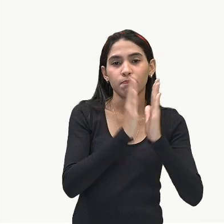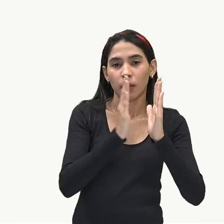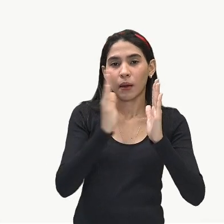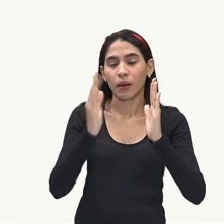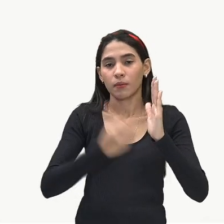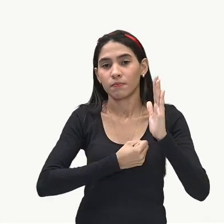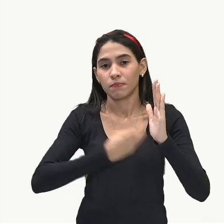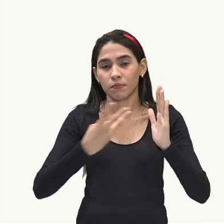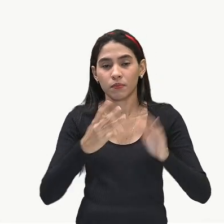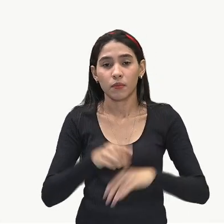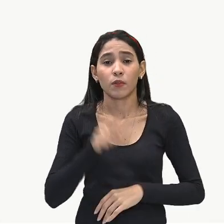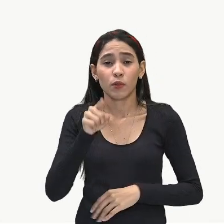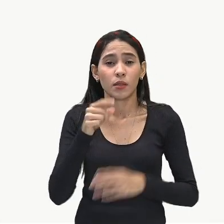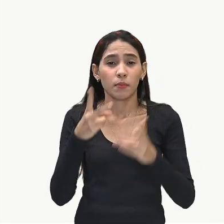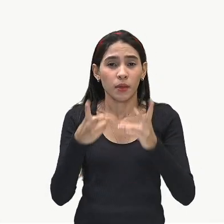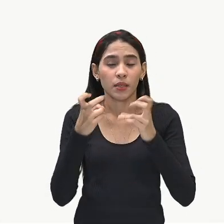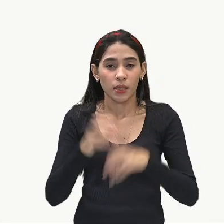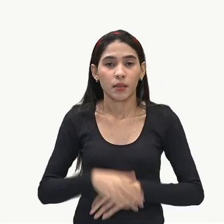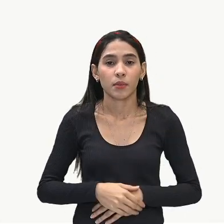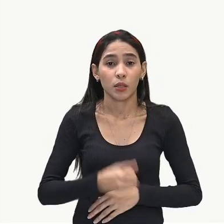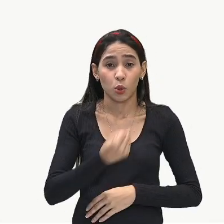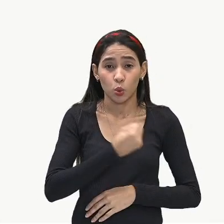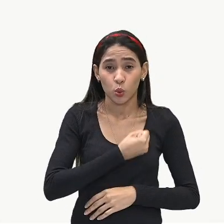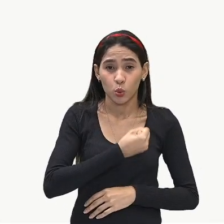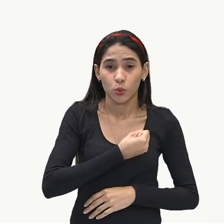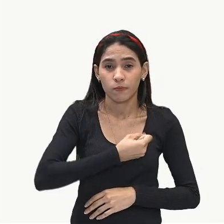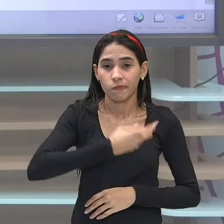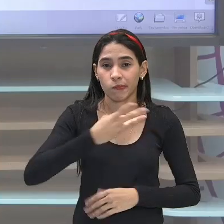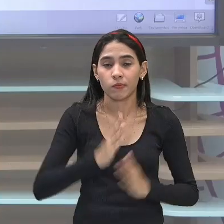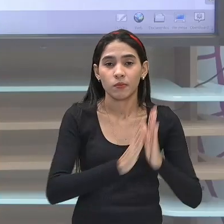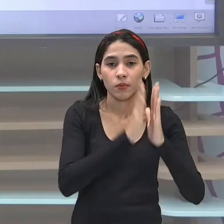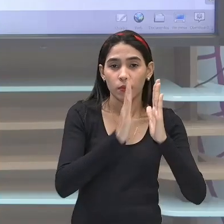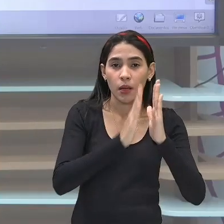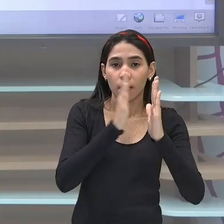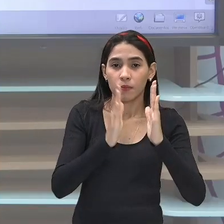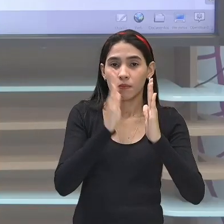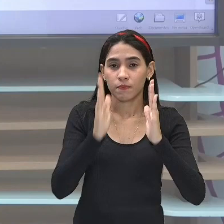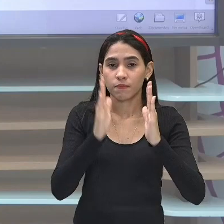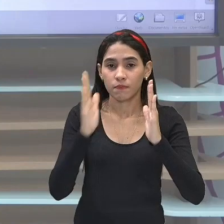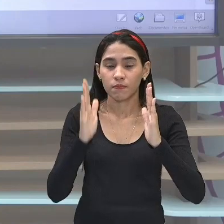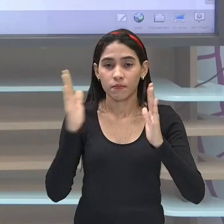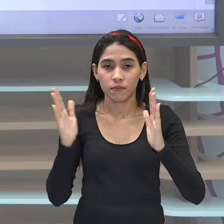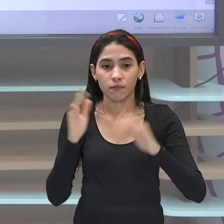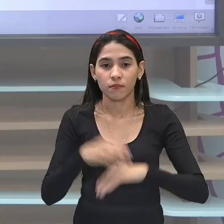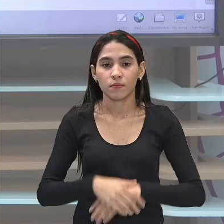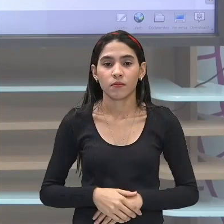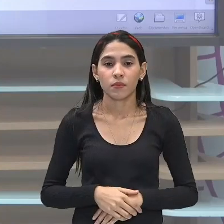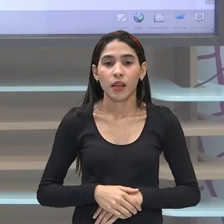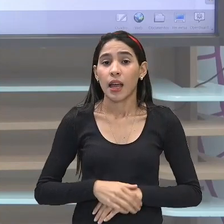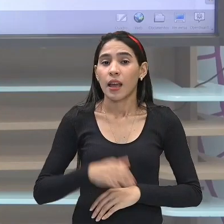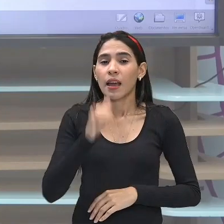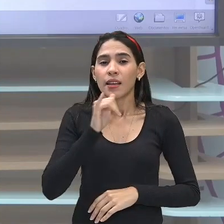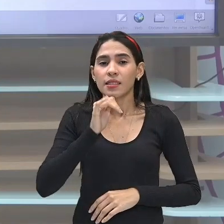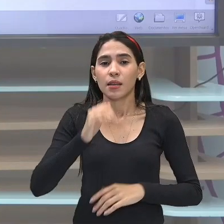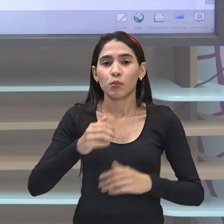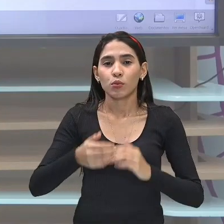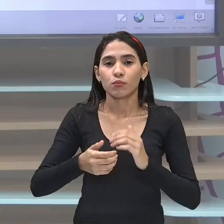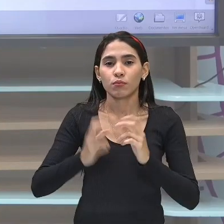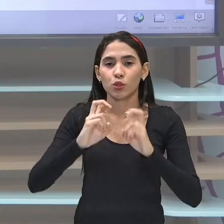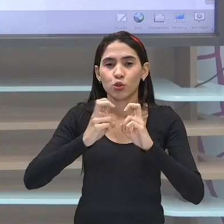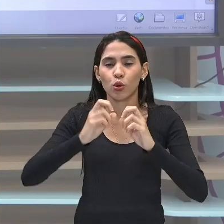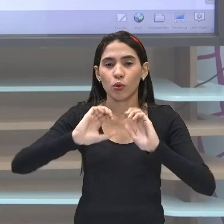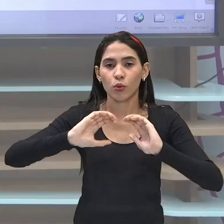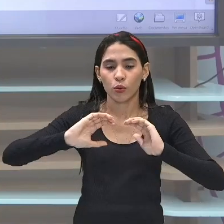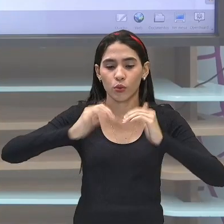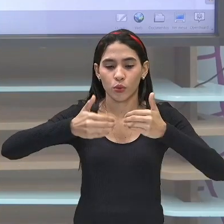tá? Então observem que essas sequências numéricas, como eu falei para vocês ali, do caso do dominó, né? É uma